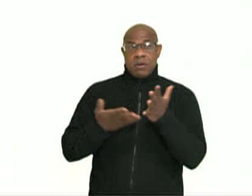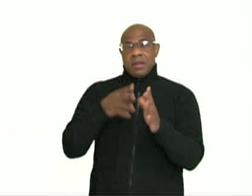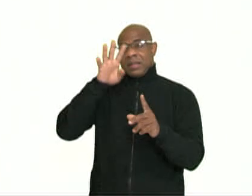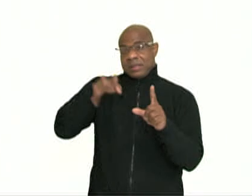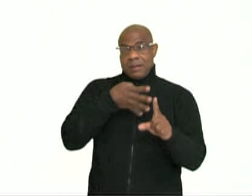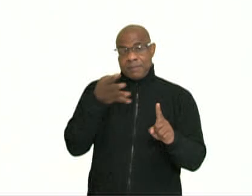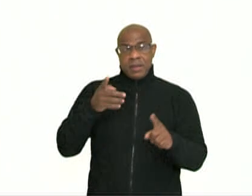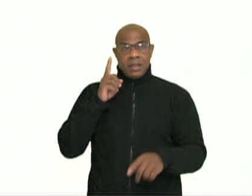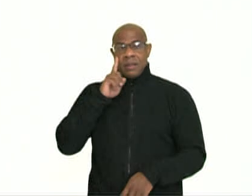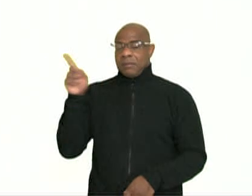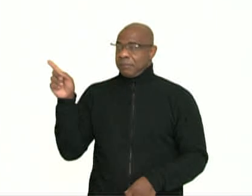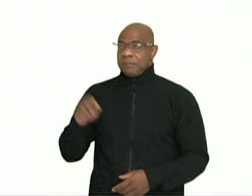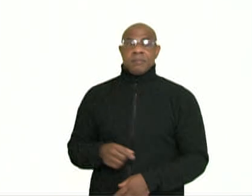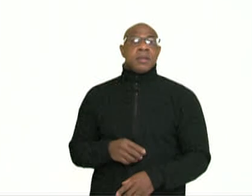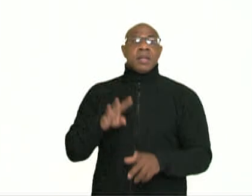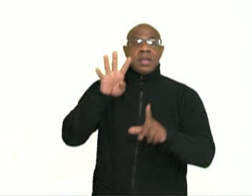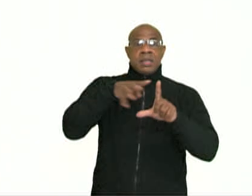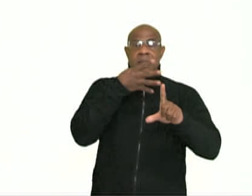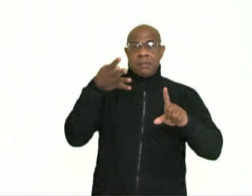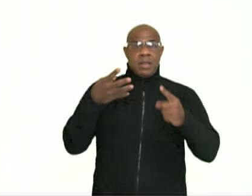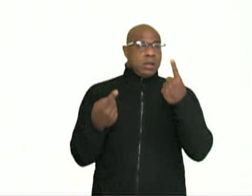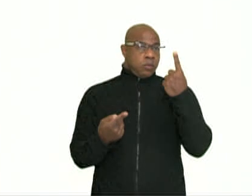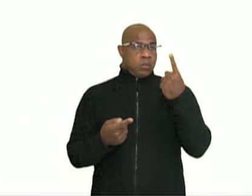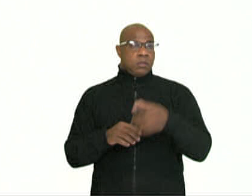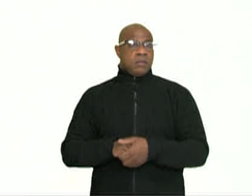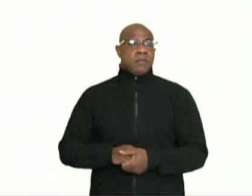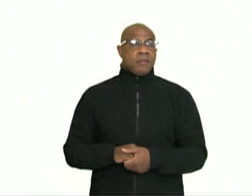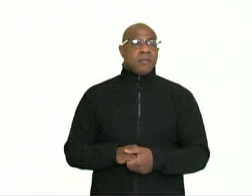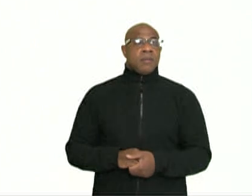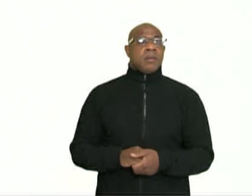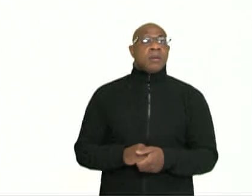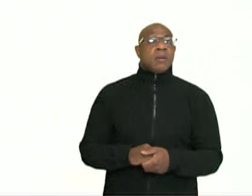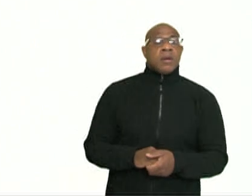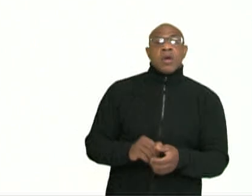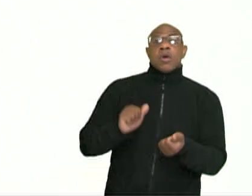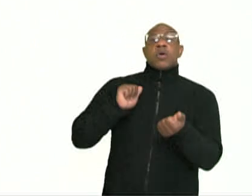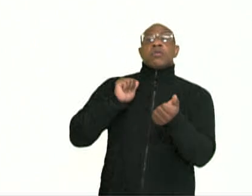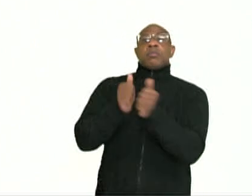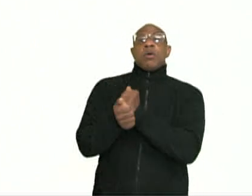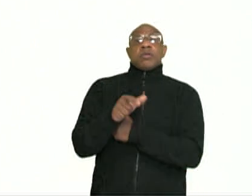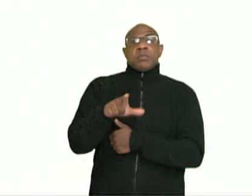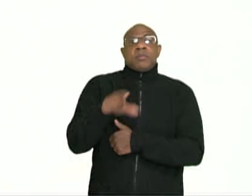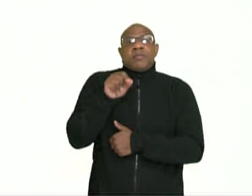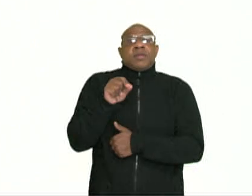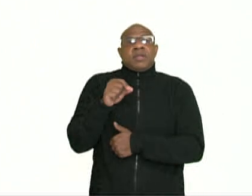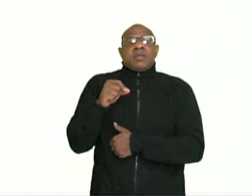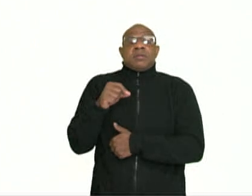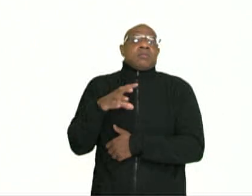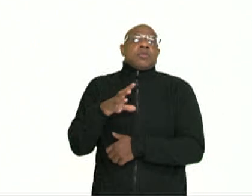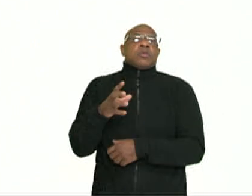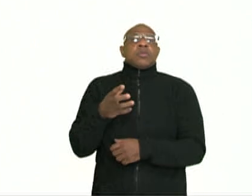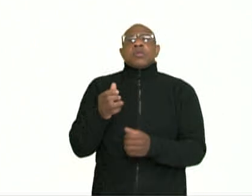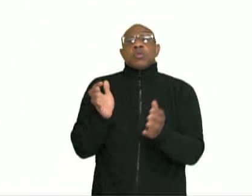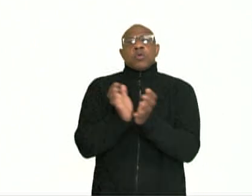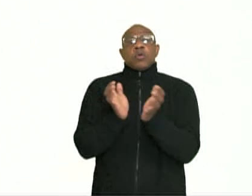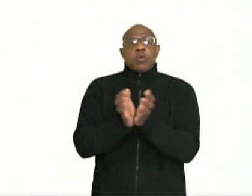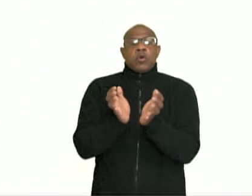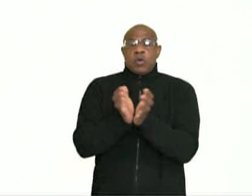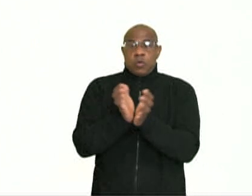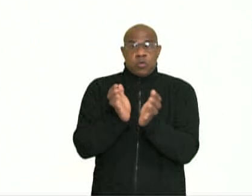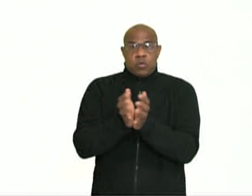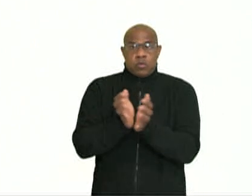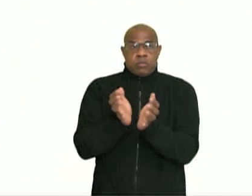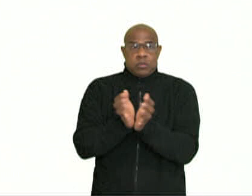comigo. Tabela 1. A tabela é a seguinte, ó, esporte preferido dos alunos do oitavo ano A, ok? Então